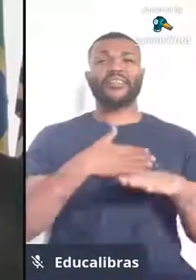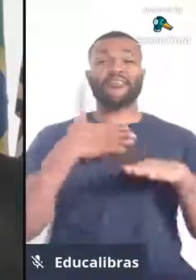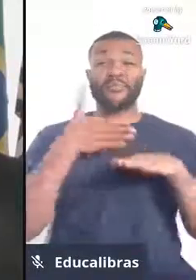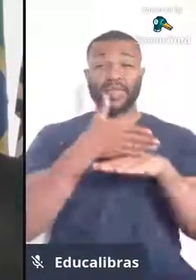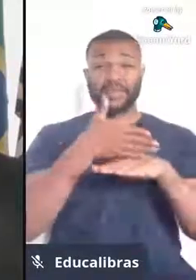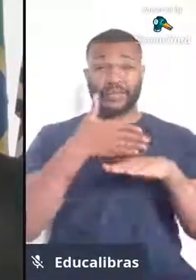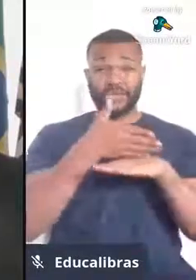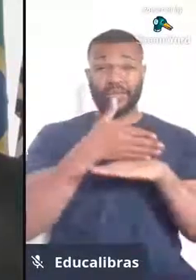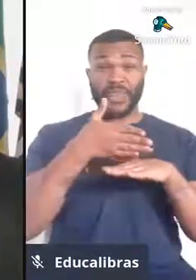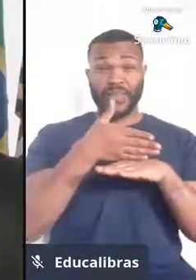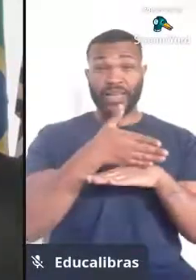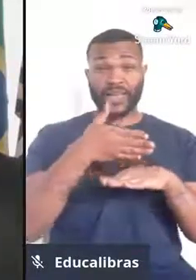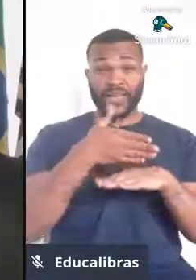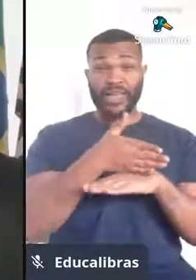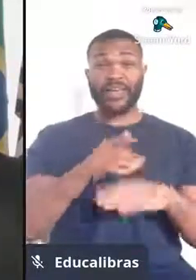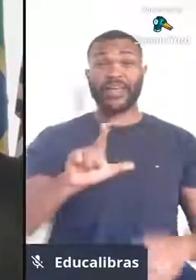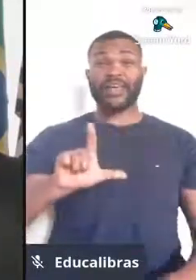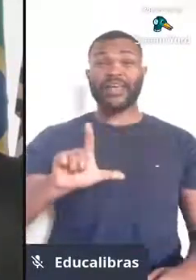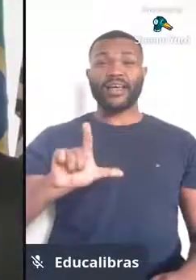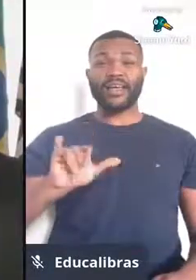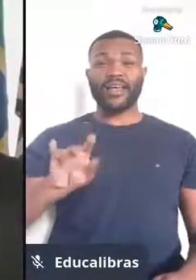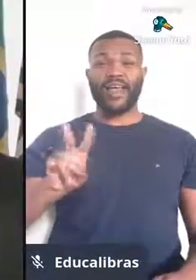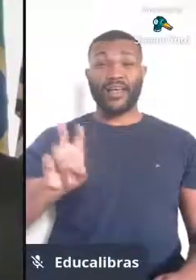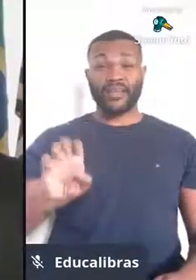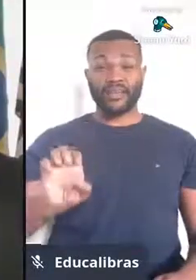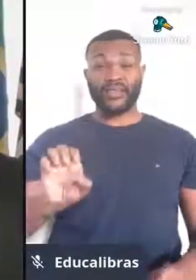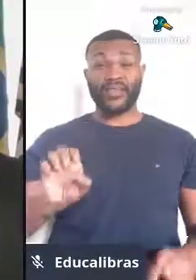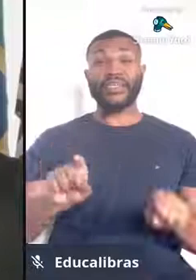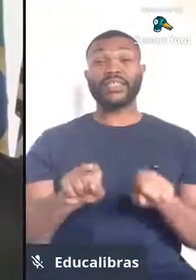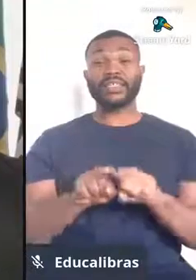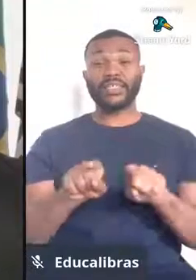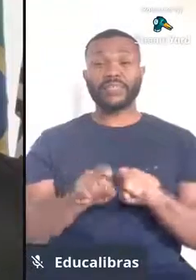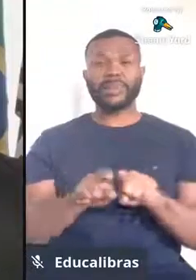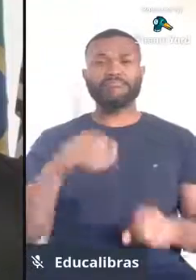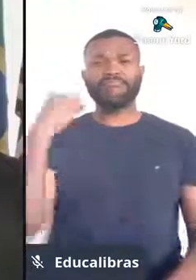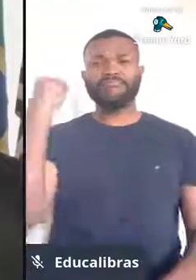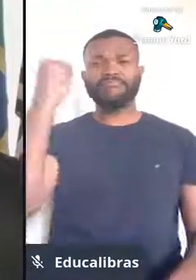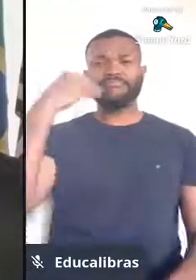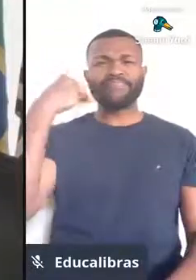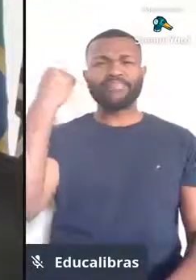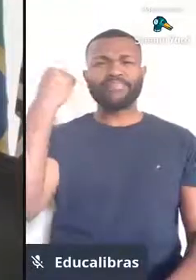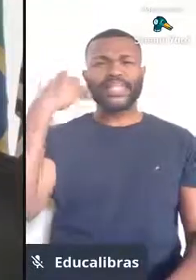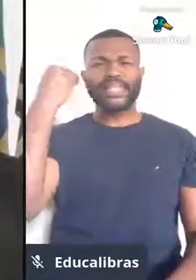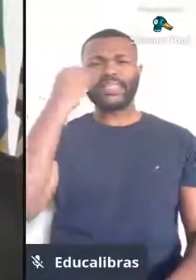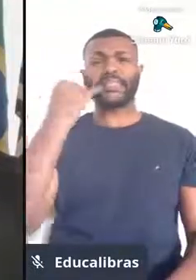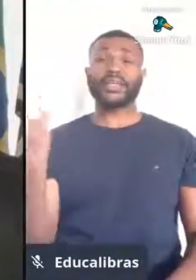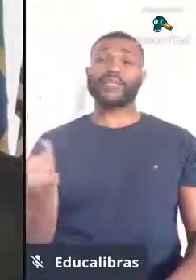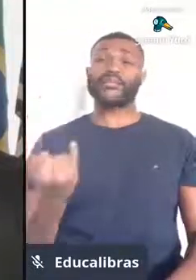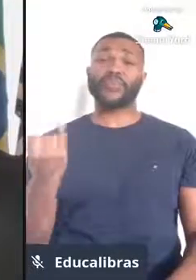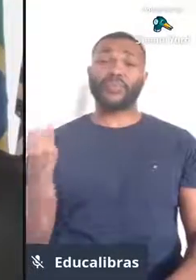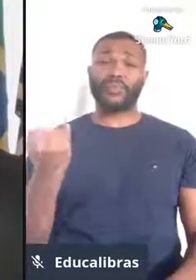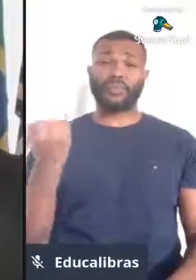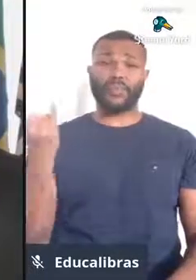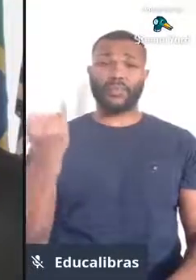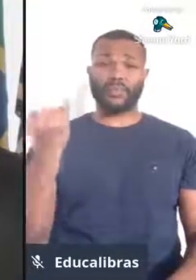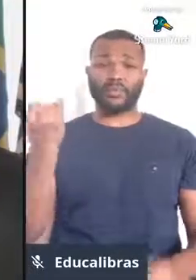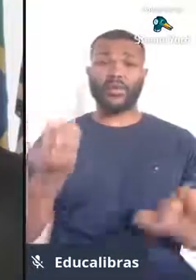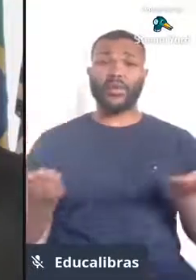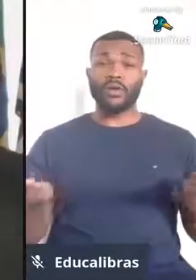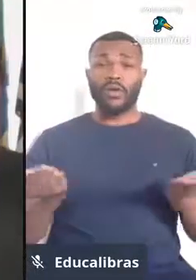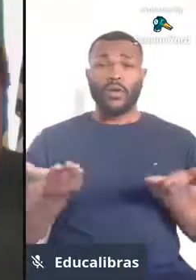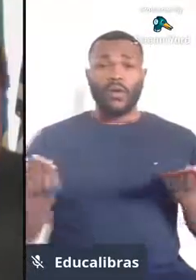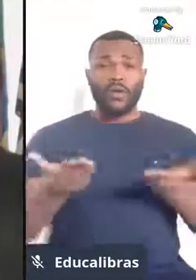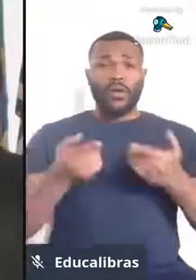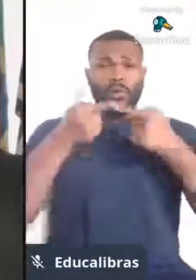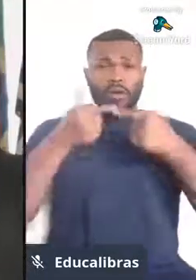da live, acho que é uma experiência muito importante essa que você está inaugurando na